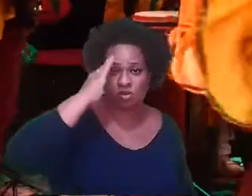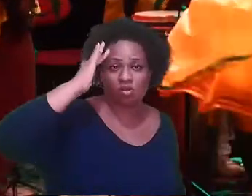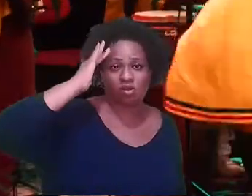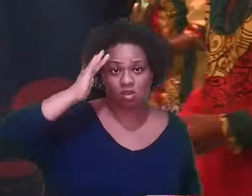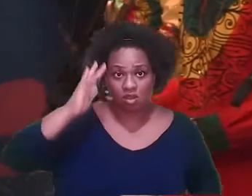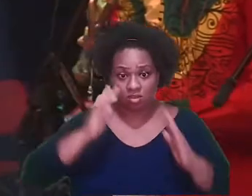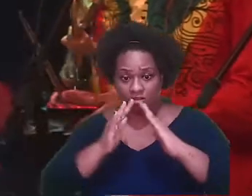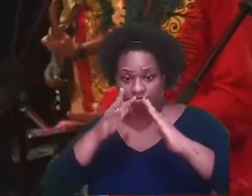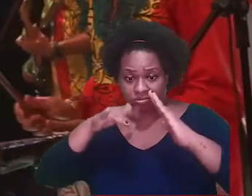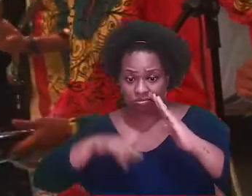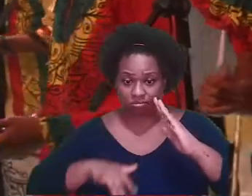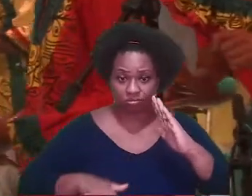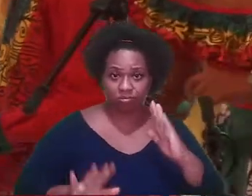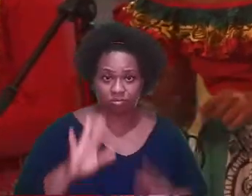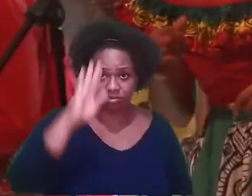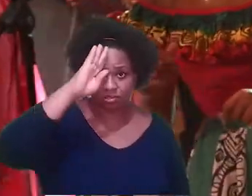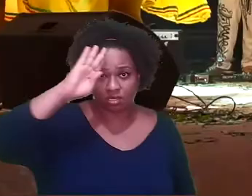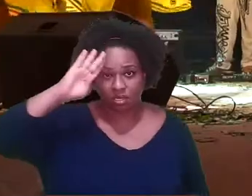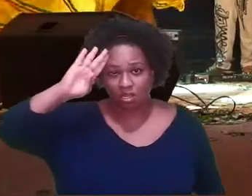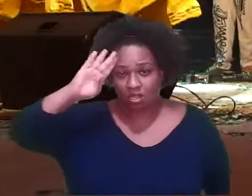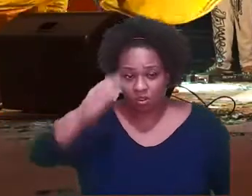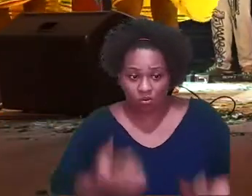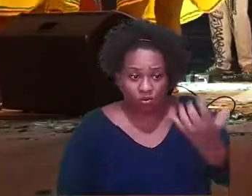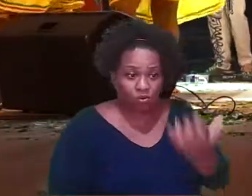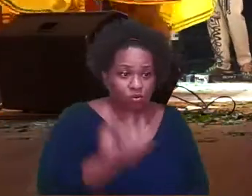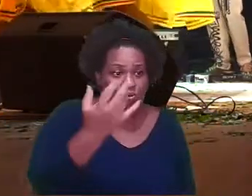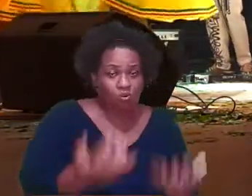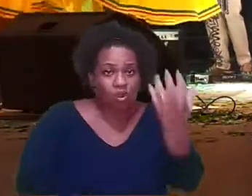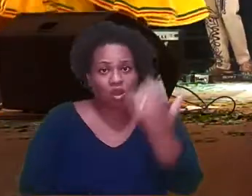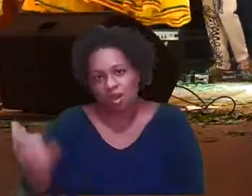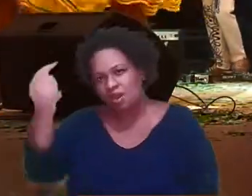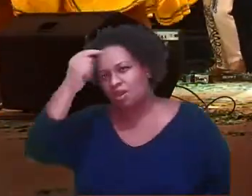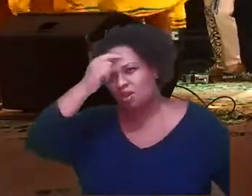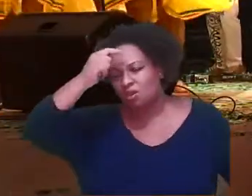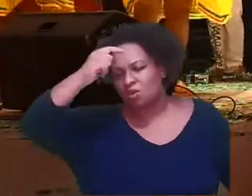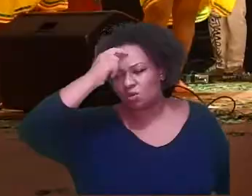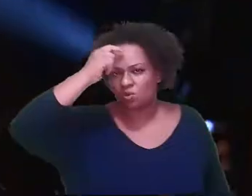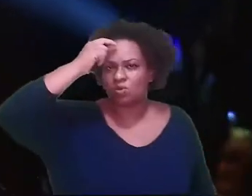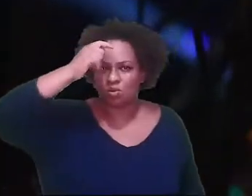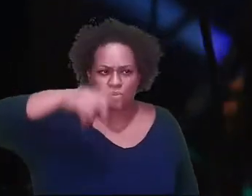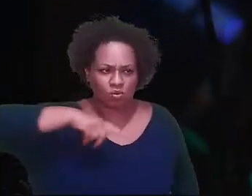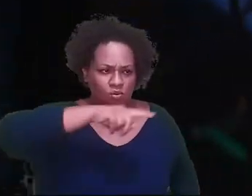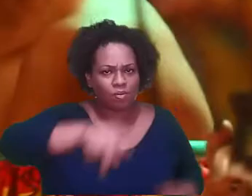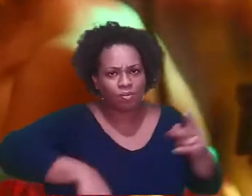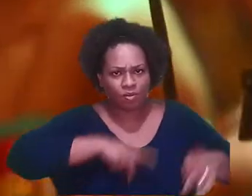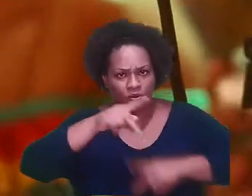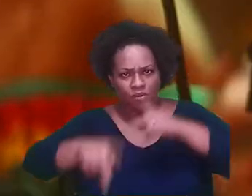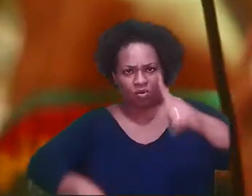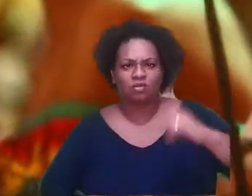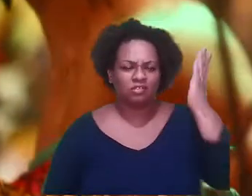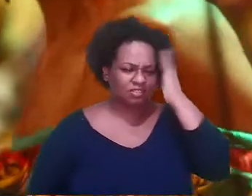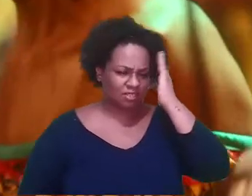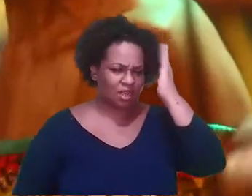terreiro, o coco traz consciência. Vem aqui anunciar que o coco tem ciência. A jurema